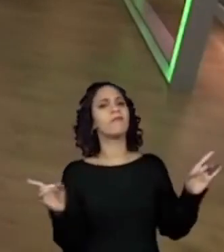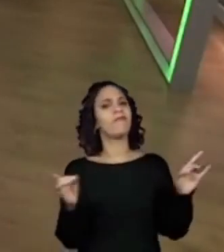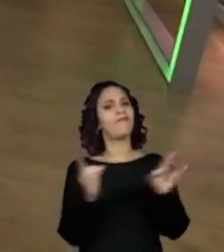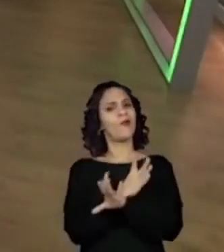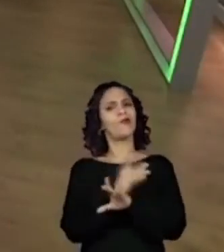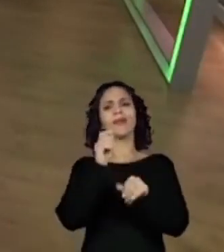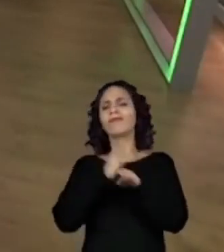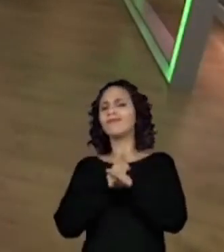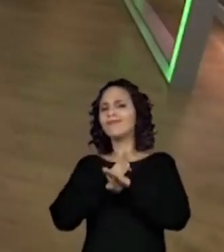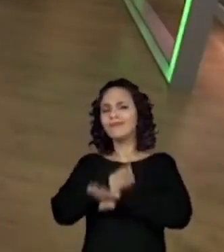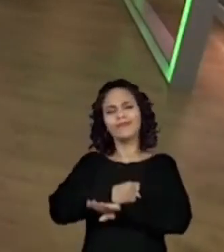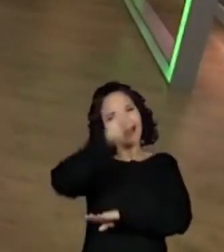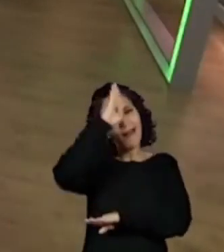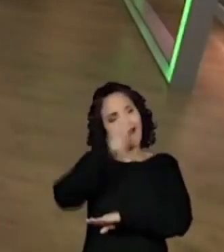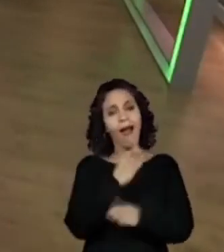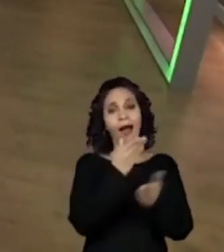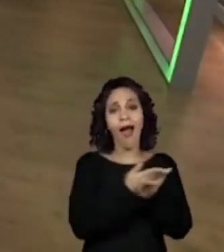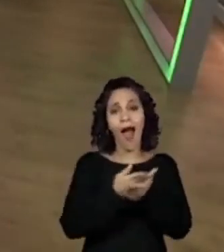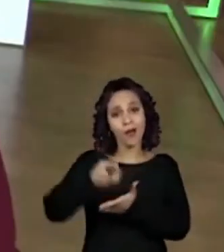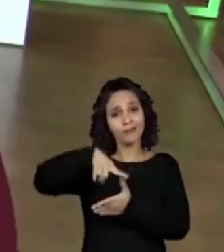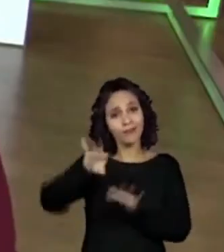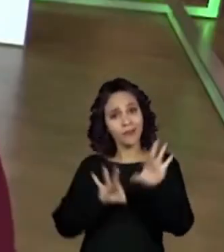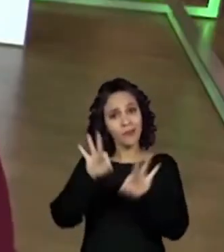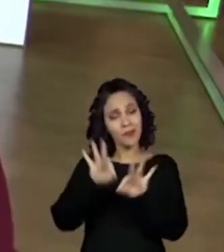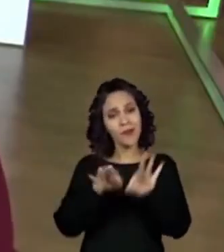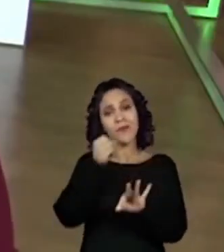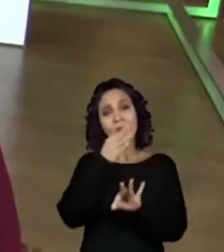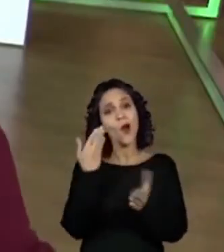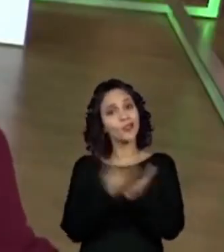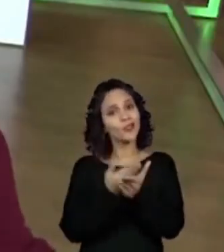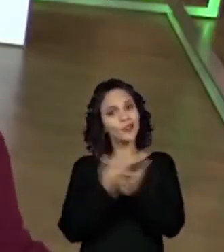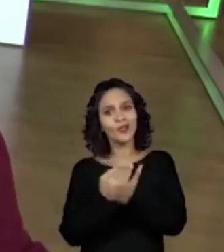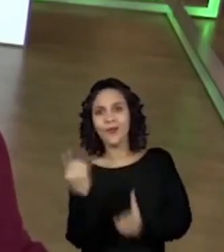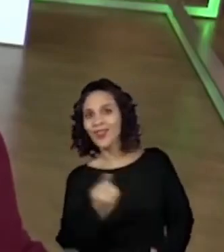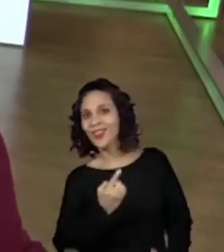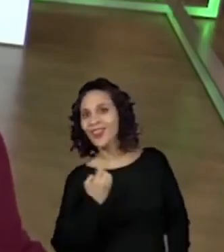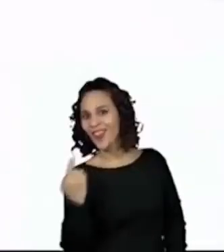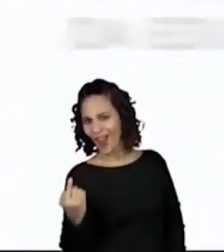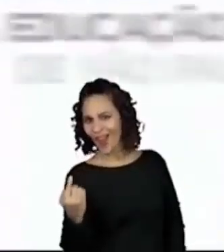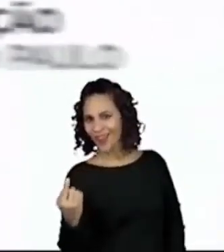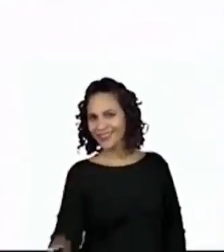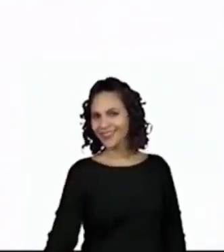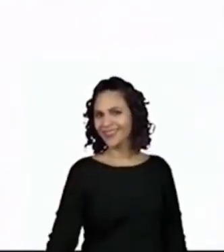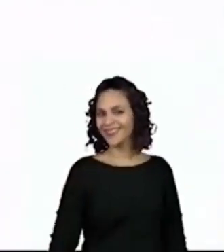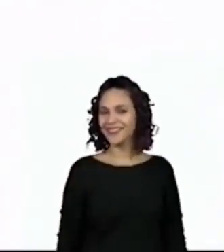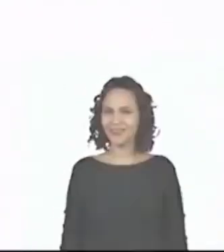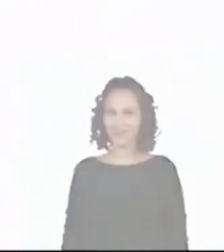tem acesso gratuito às aulas que preparamos para vocês. Bons estudos para todos nós.